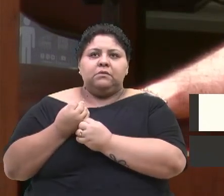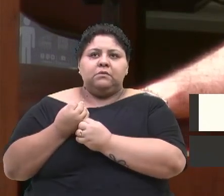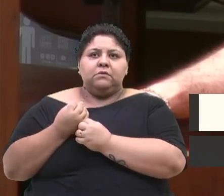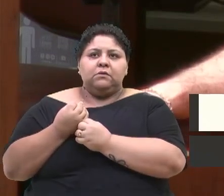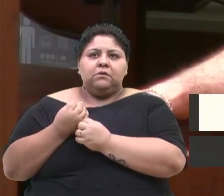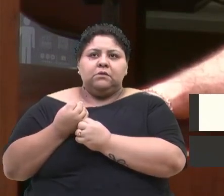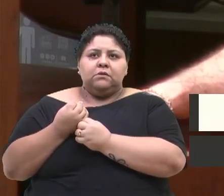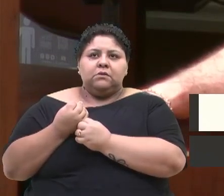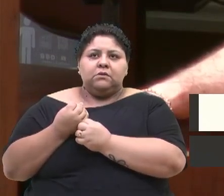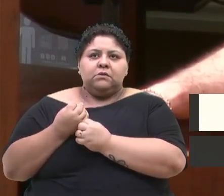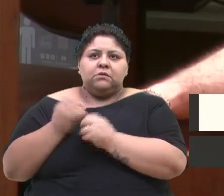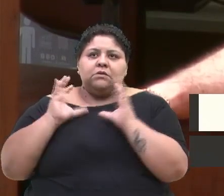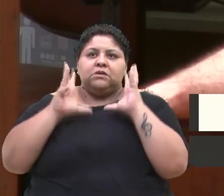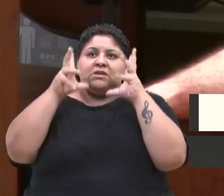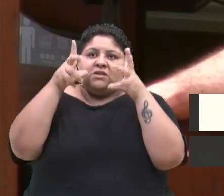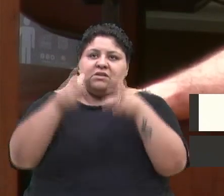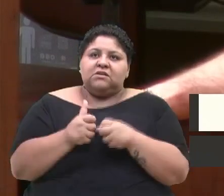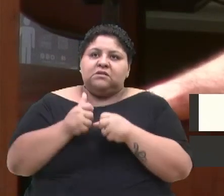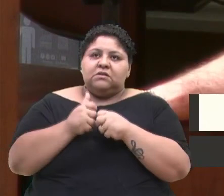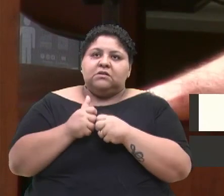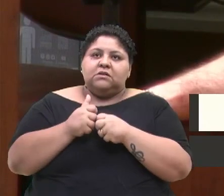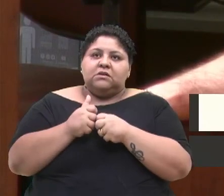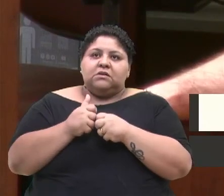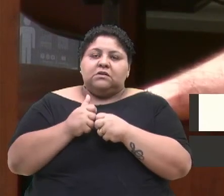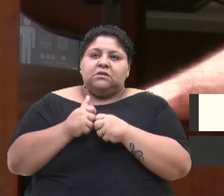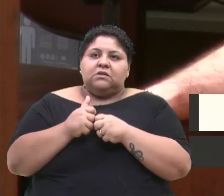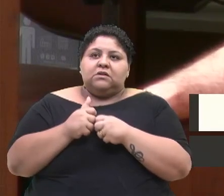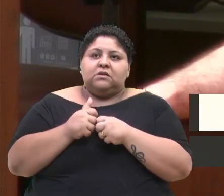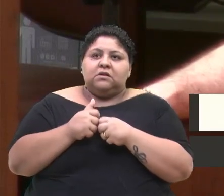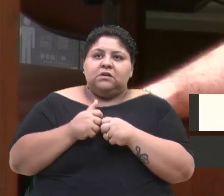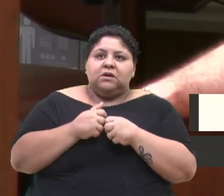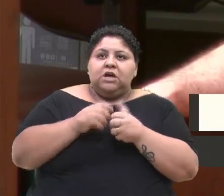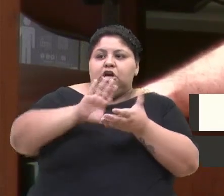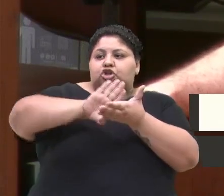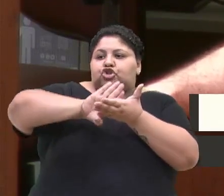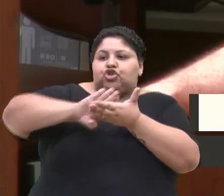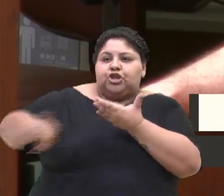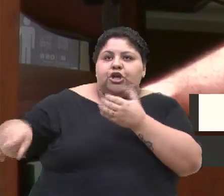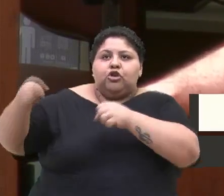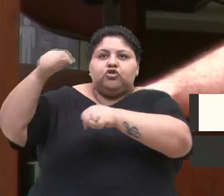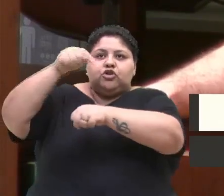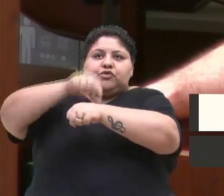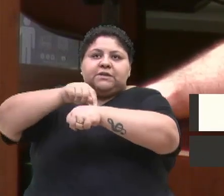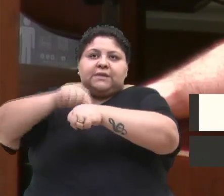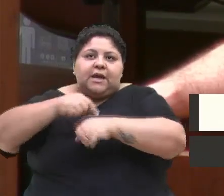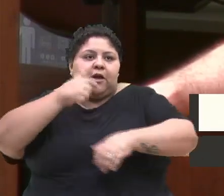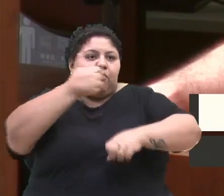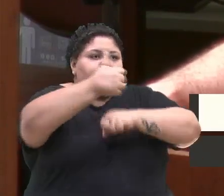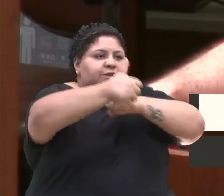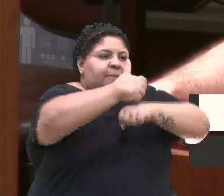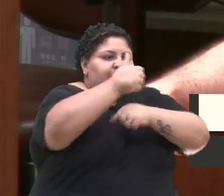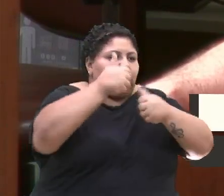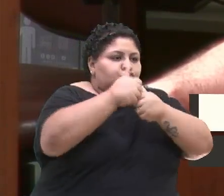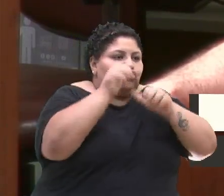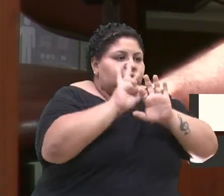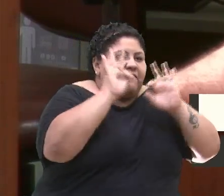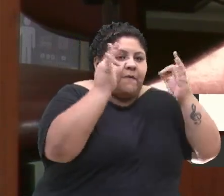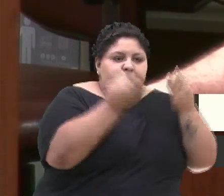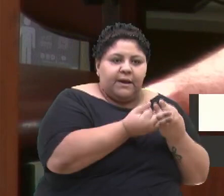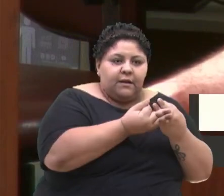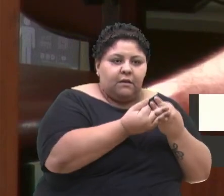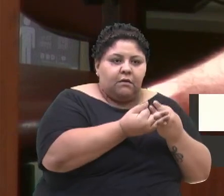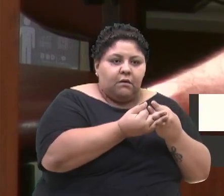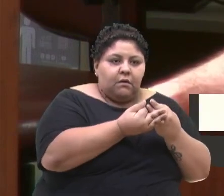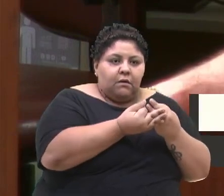na totalidade das vezes, tiram do seu próprio tempo, da sua profissão, de estar no seio de sua família, em prol